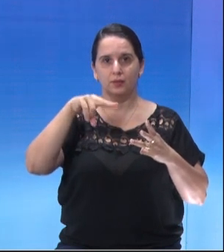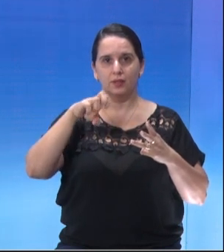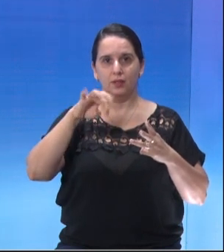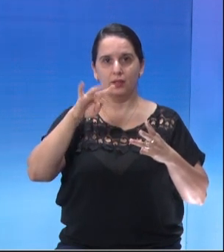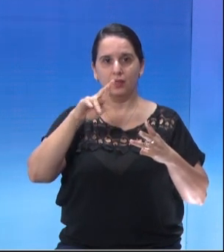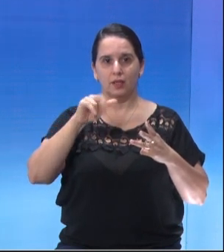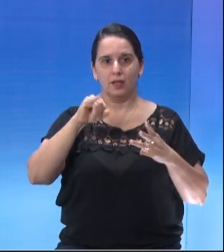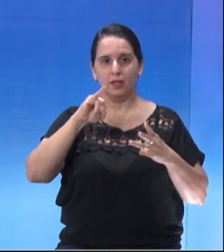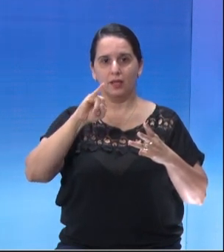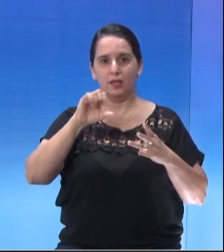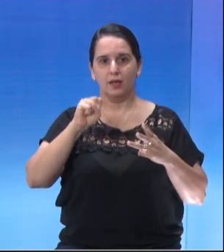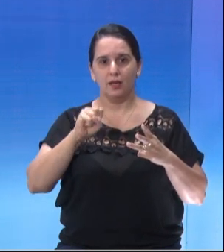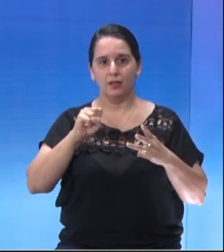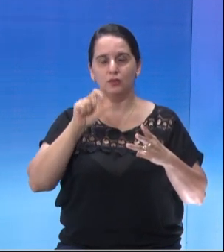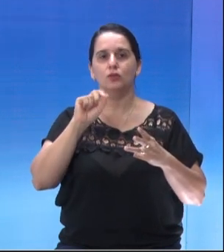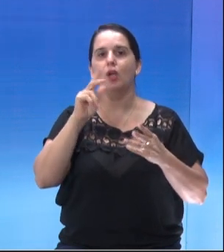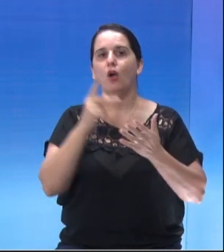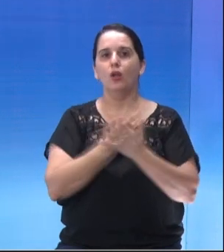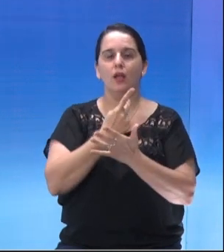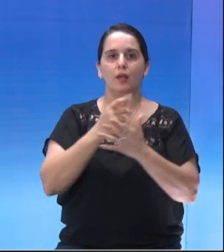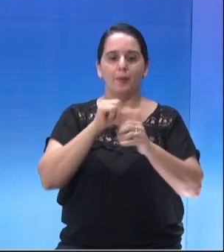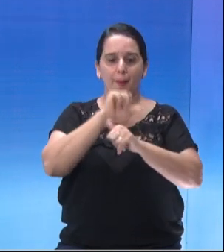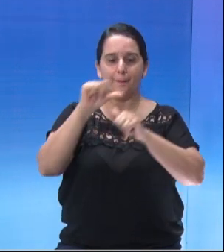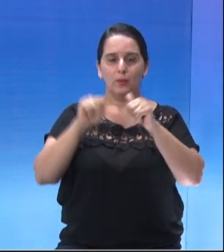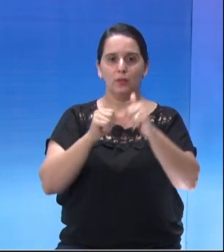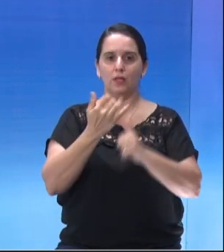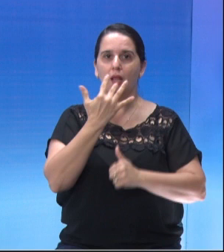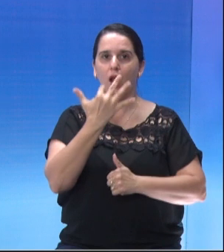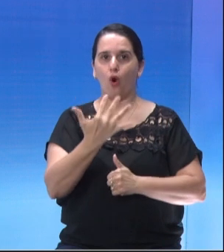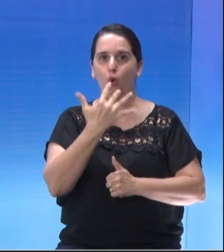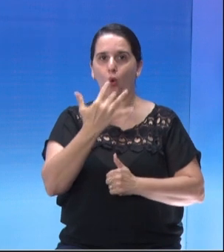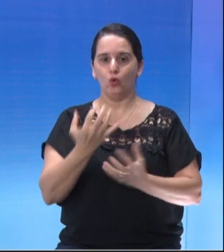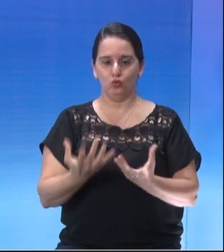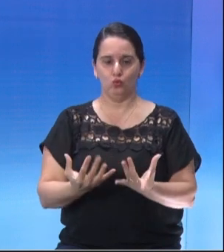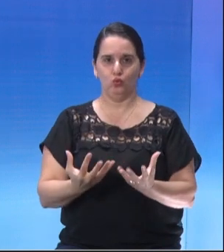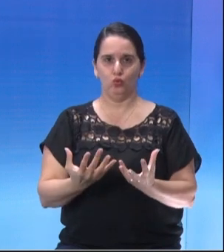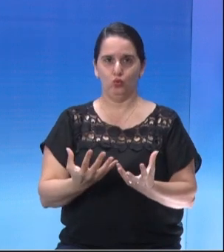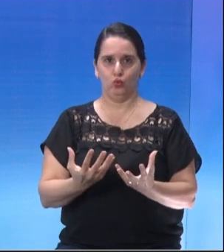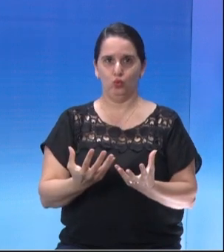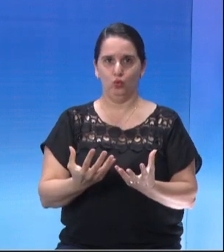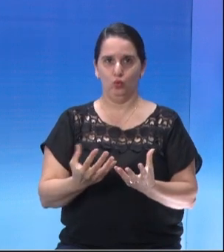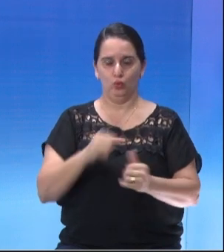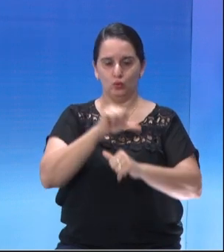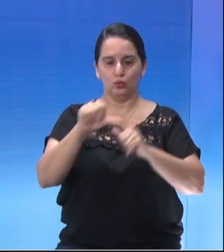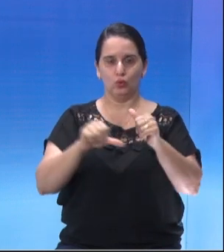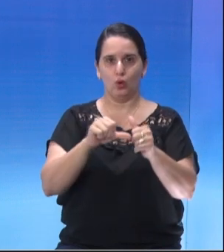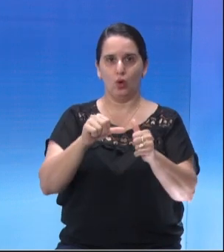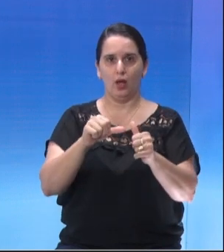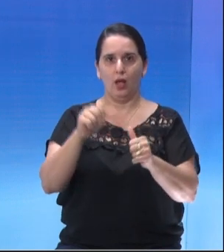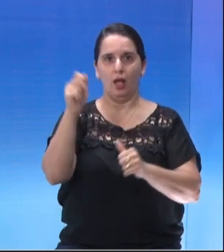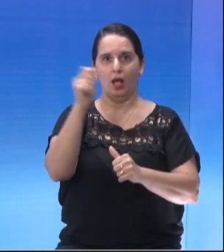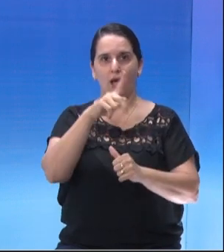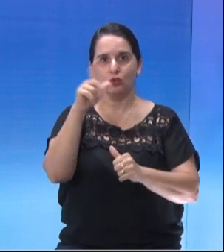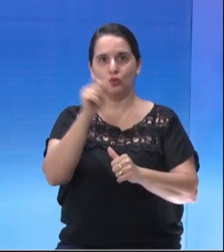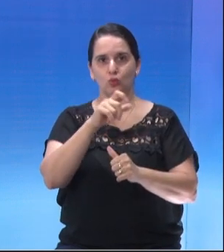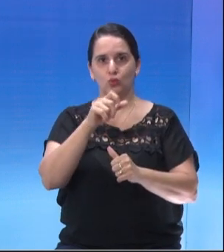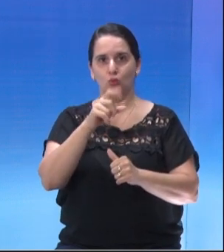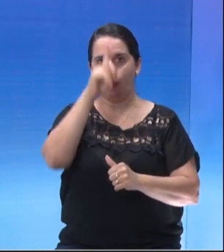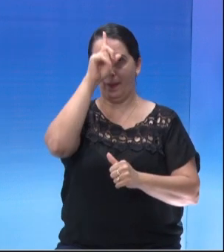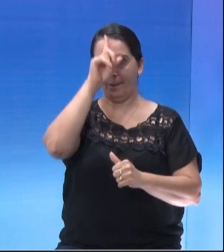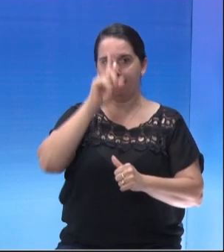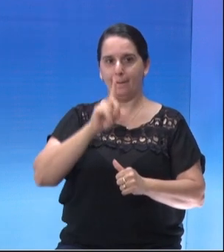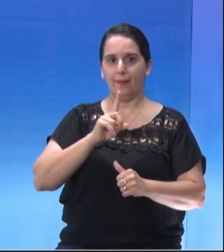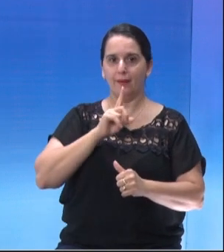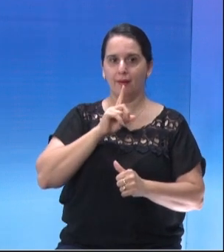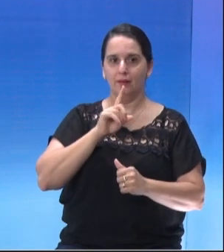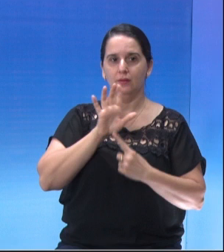que ocorre para que essa mudança de cor se efetue, que saia da coloração azul para a coloração amarela.